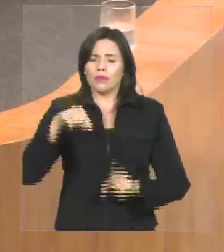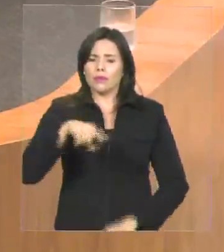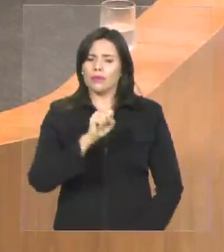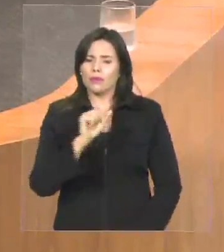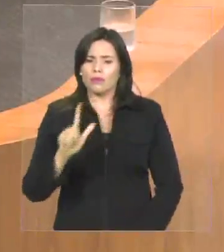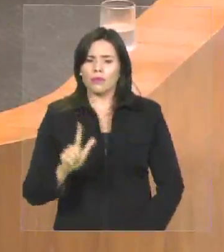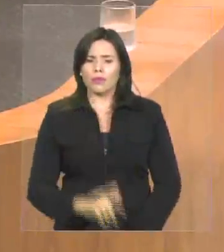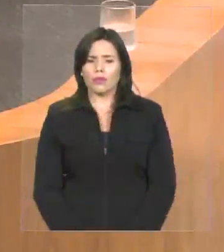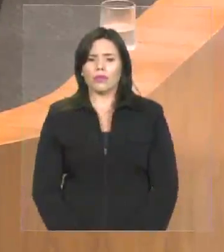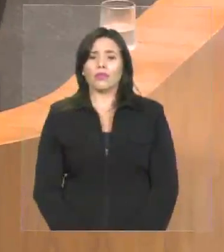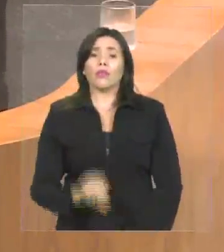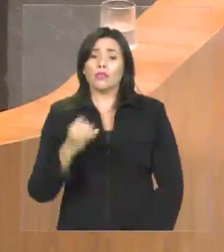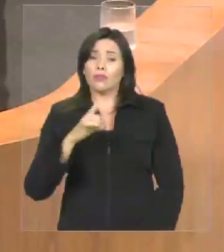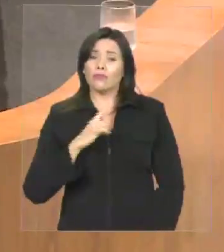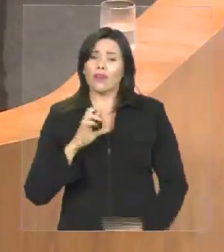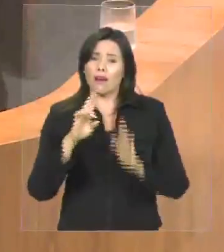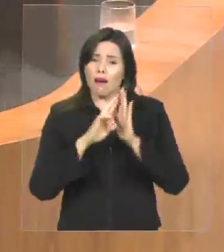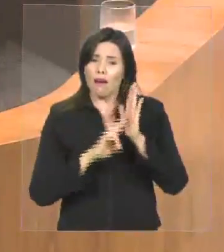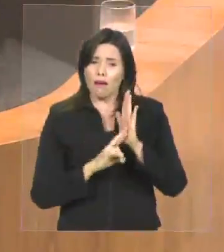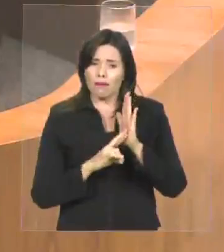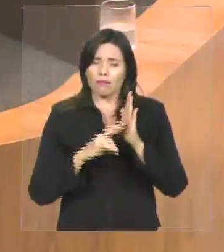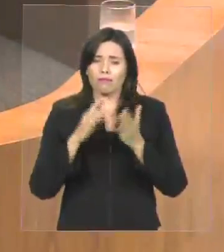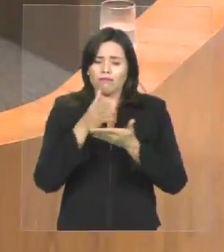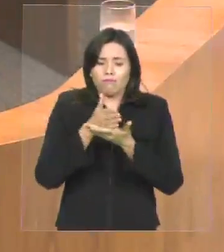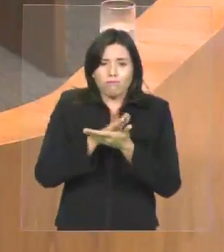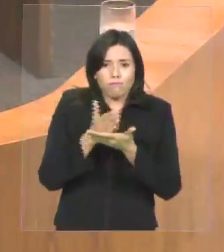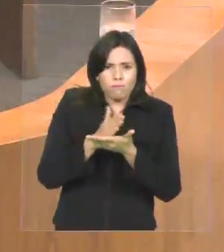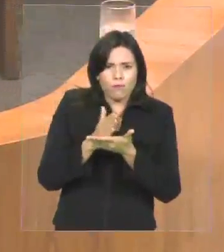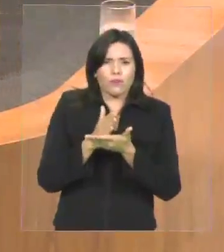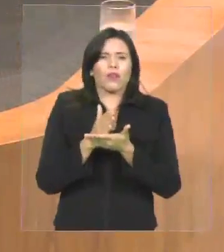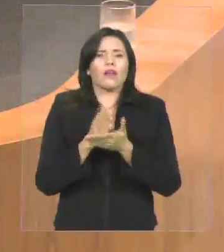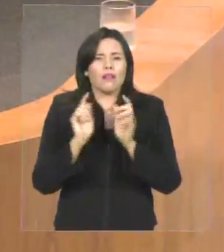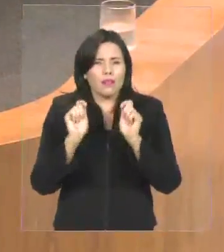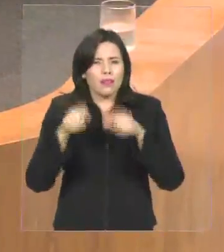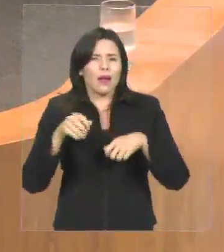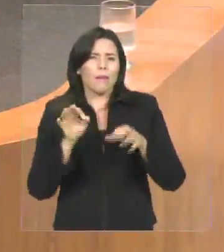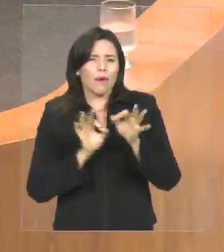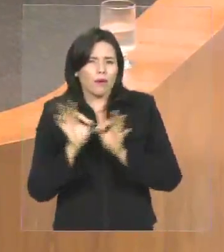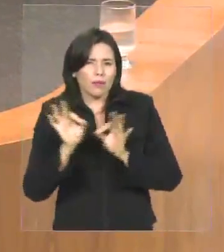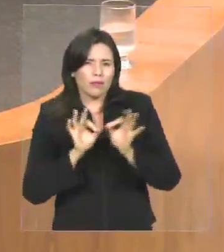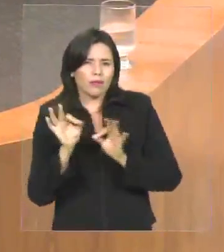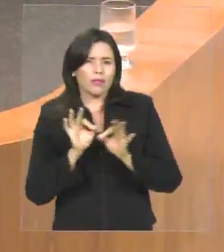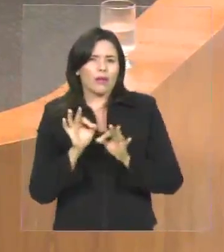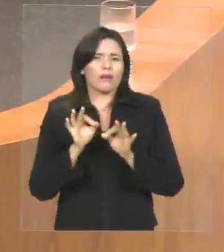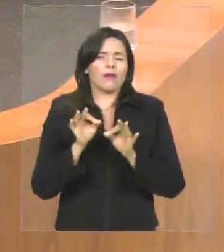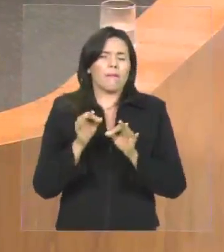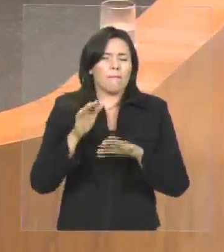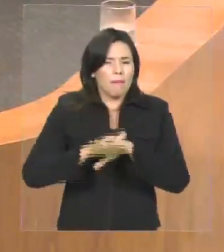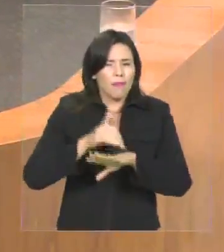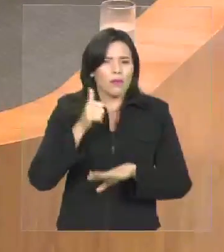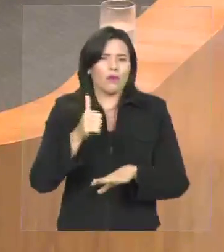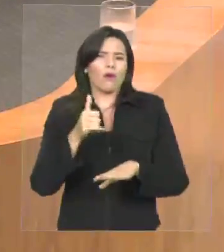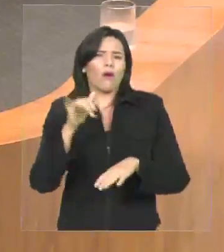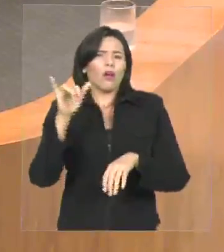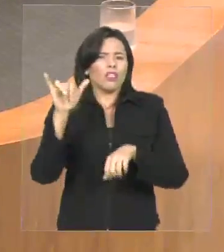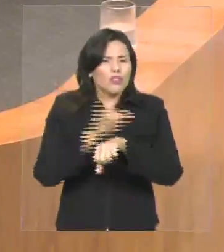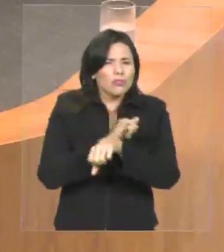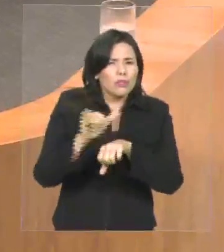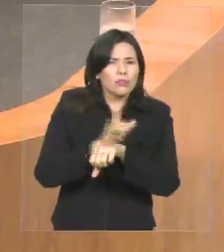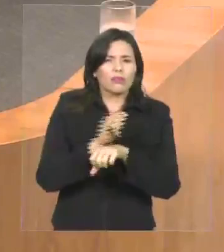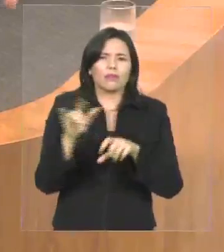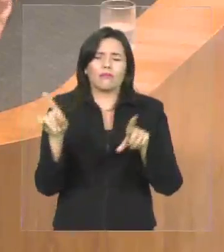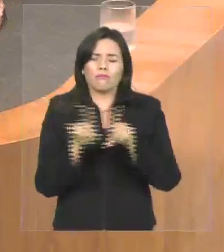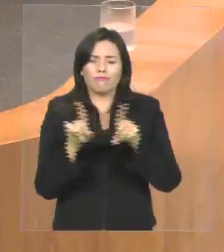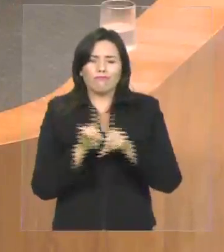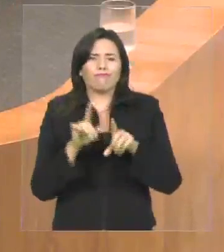região metropolitana, você vai permitir um planejamento melhor, uma otimização dos recursos. Vossa Excelência citou vários casos